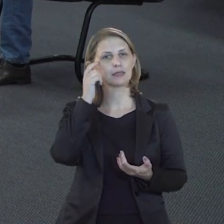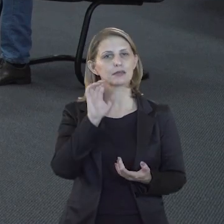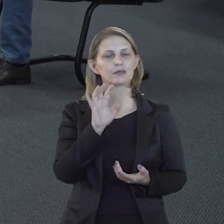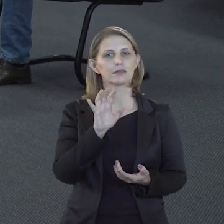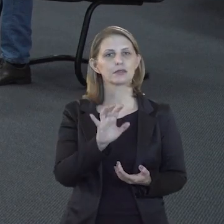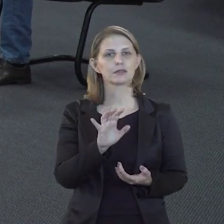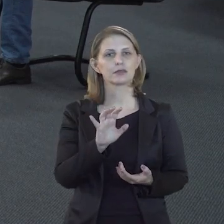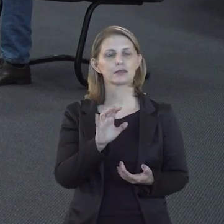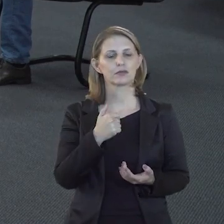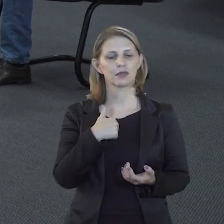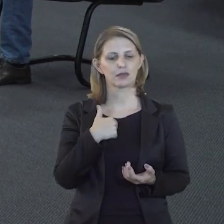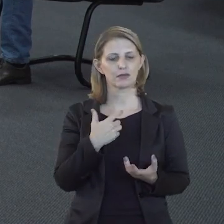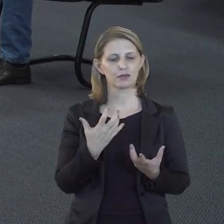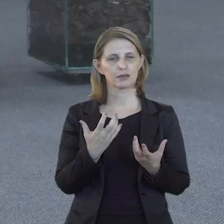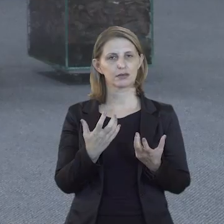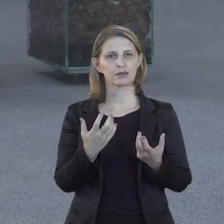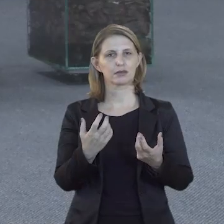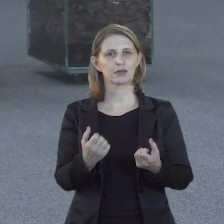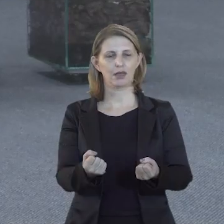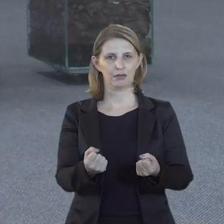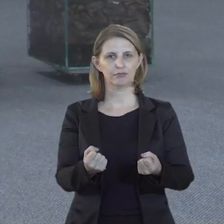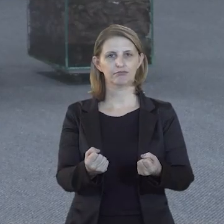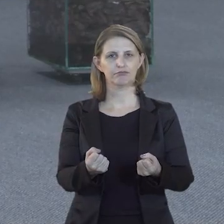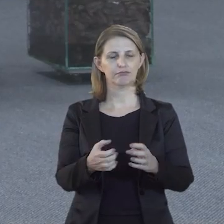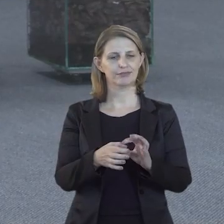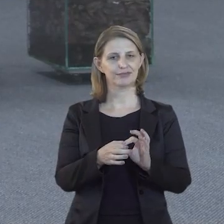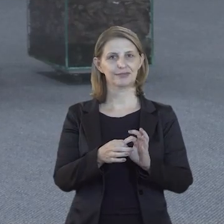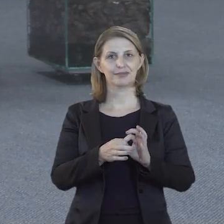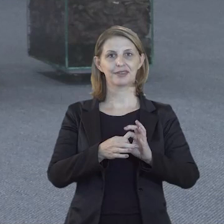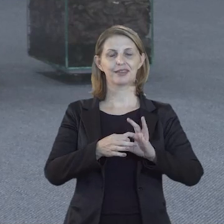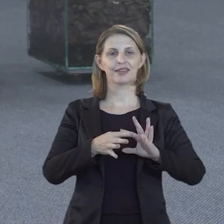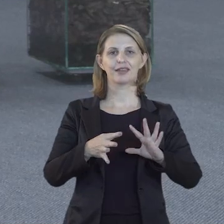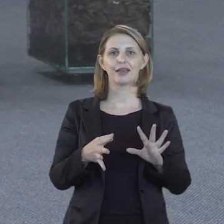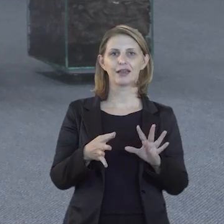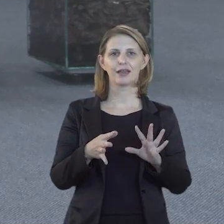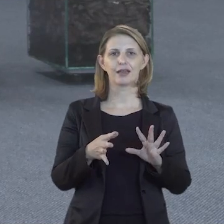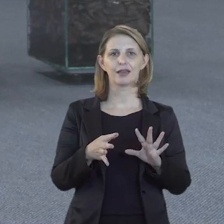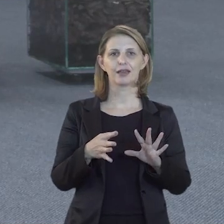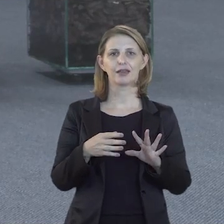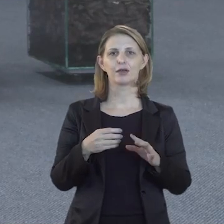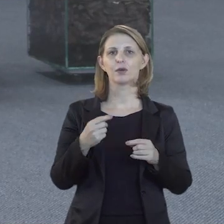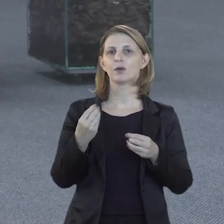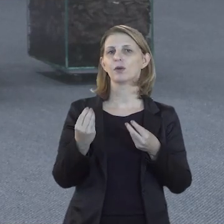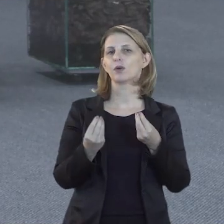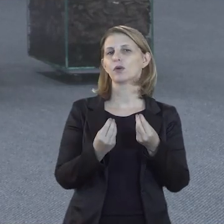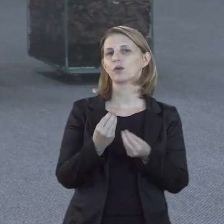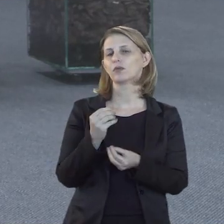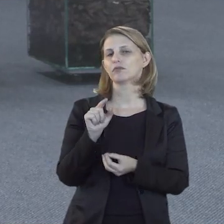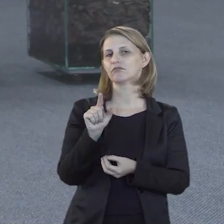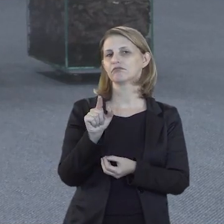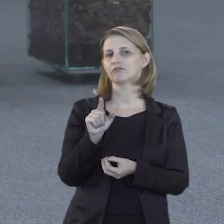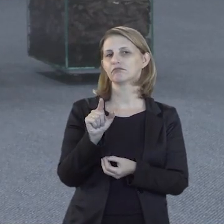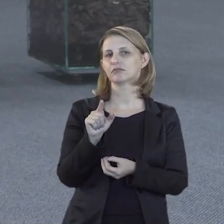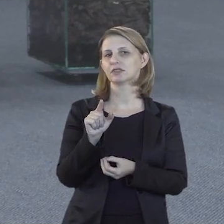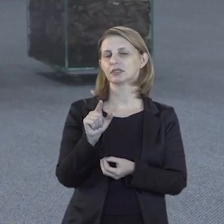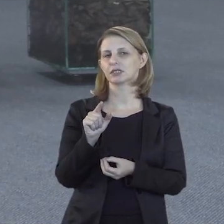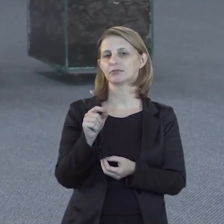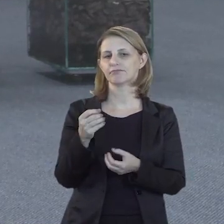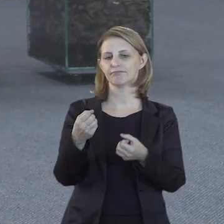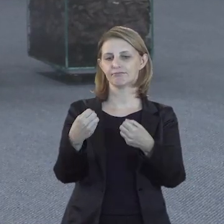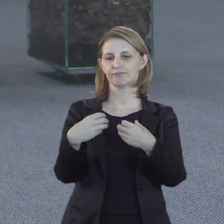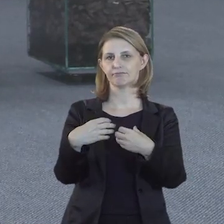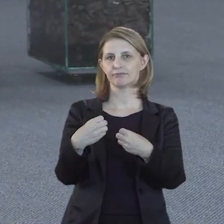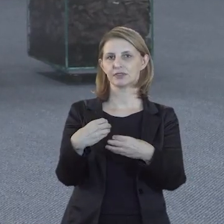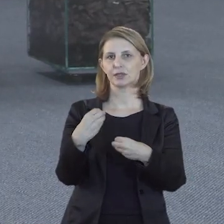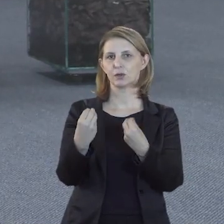E nesse sentido, né, de se permitir aí, né, que você colocaria